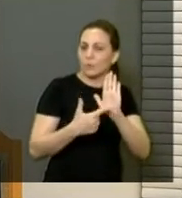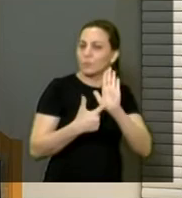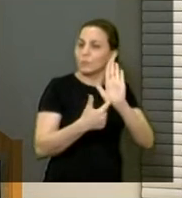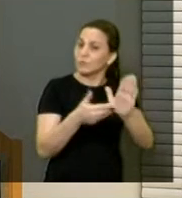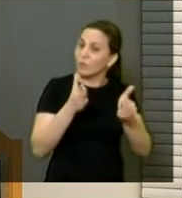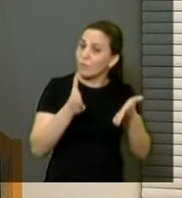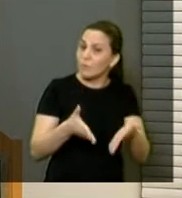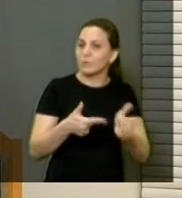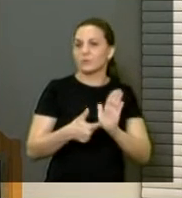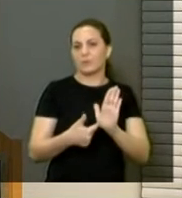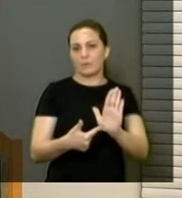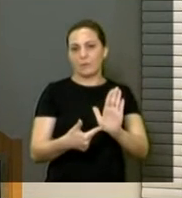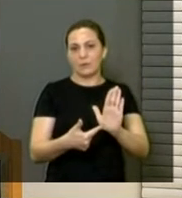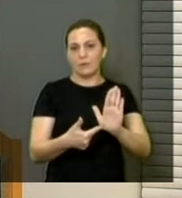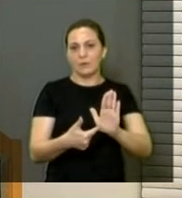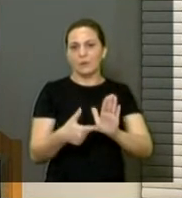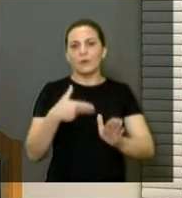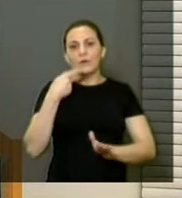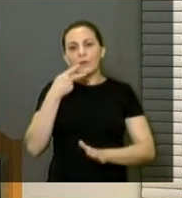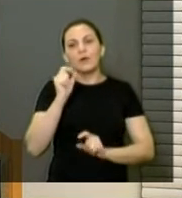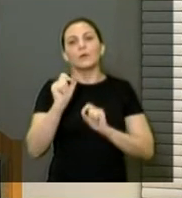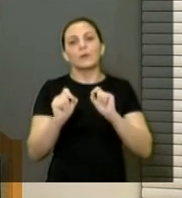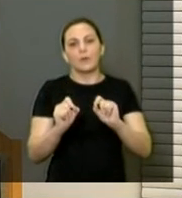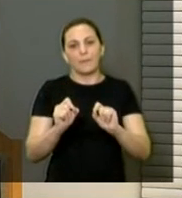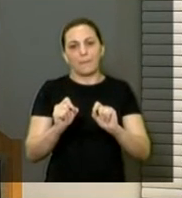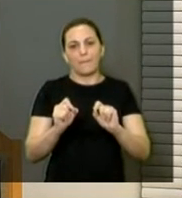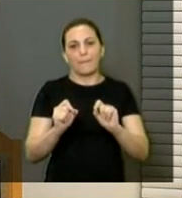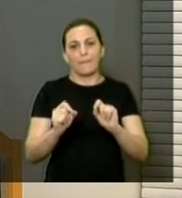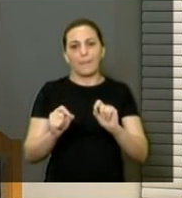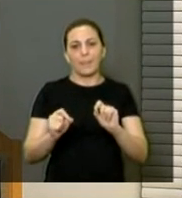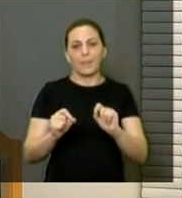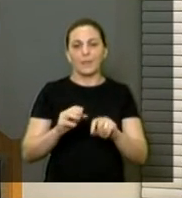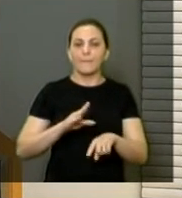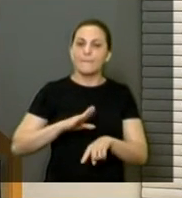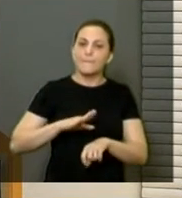agora quero dizer mais pra vocês é